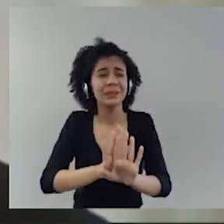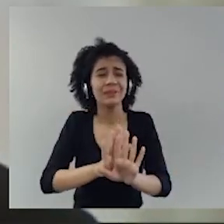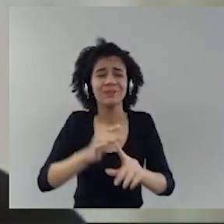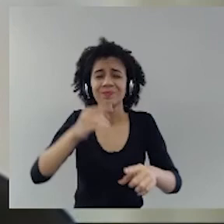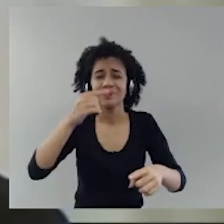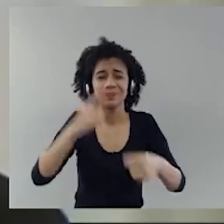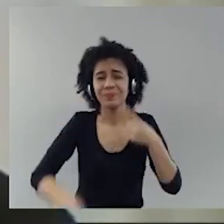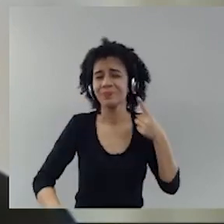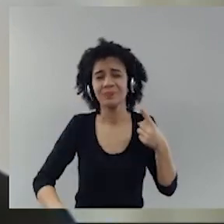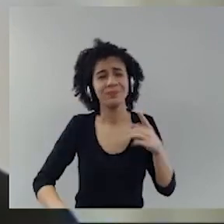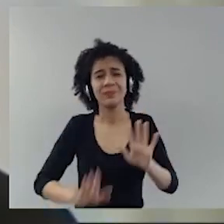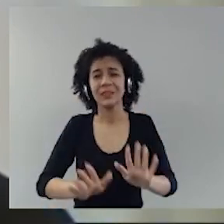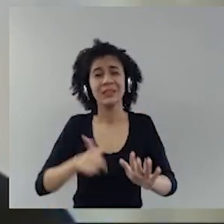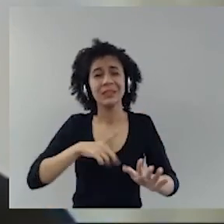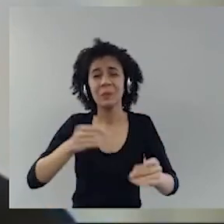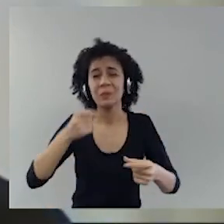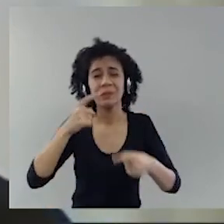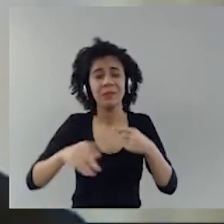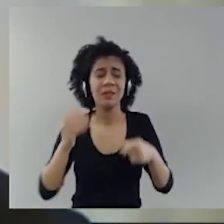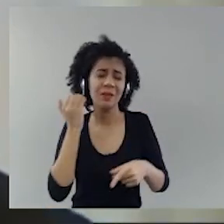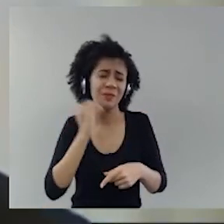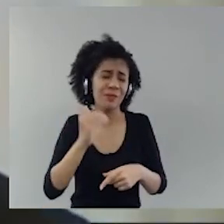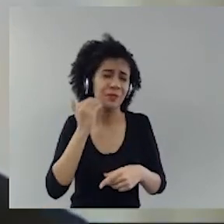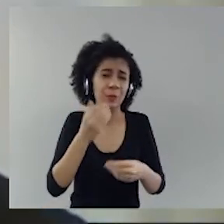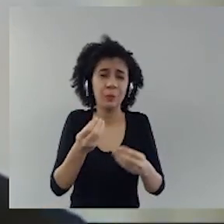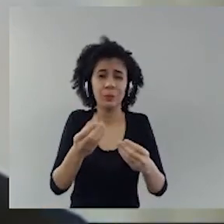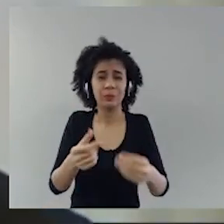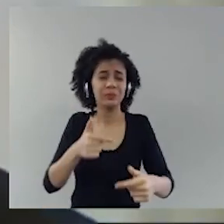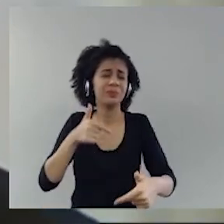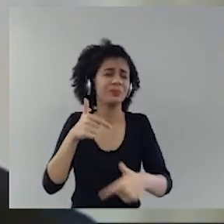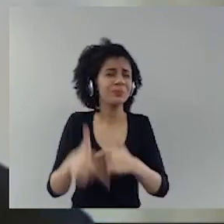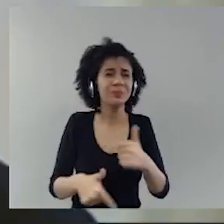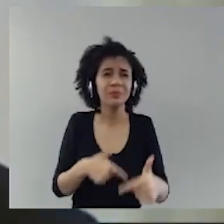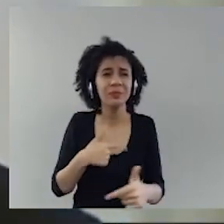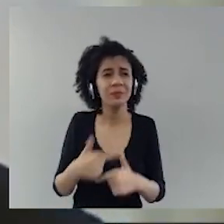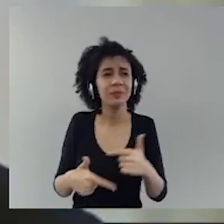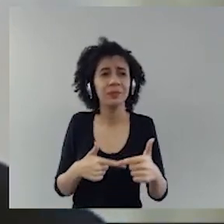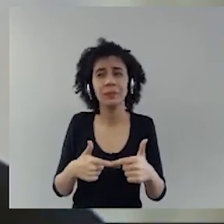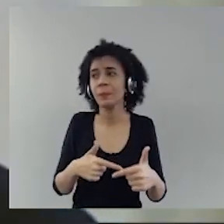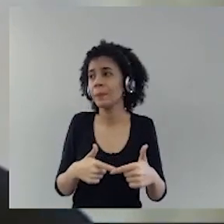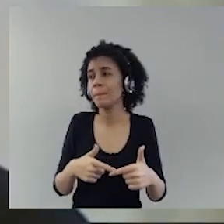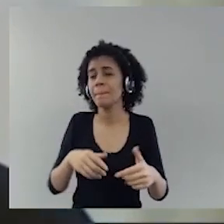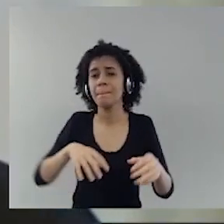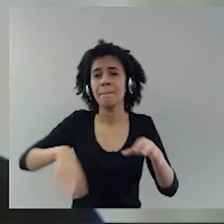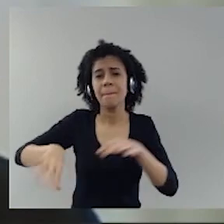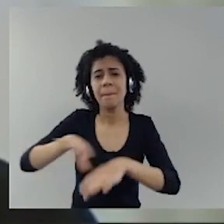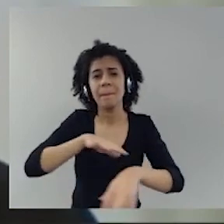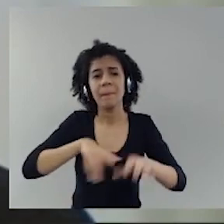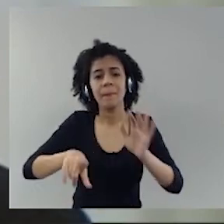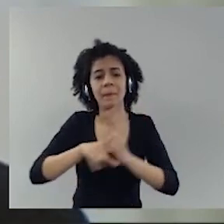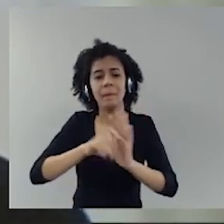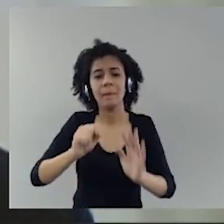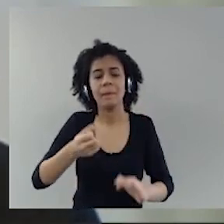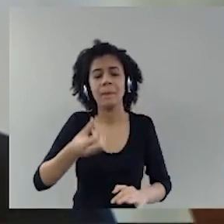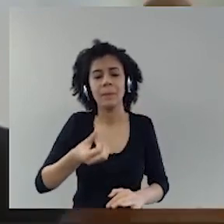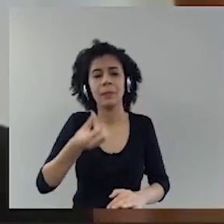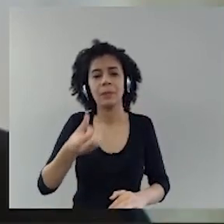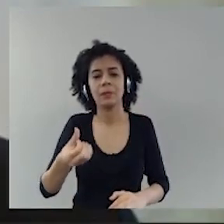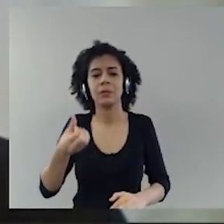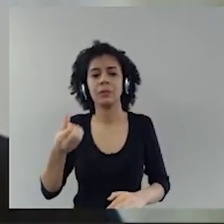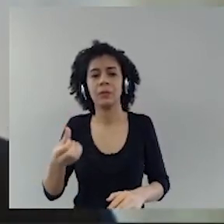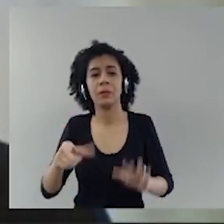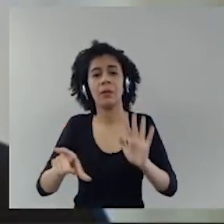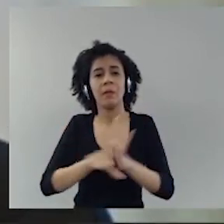nasce defasado já nasce defasado extremamente burocrático allmix da lei